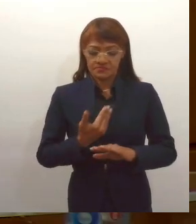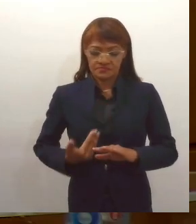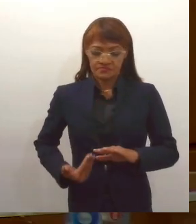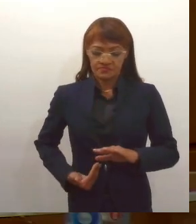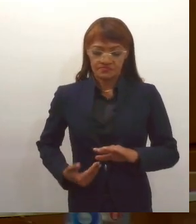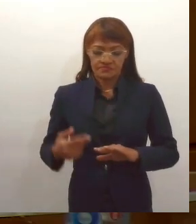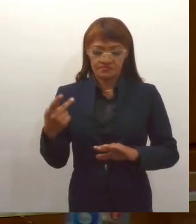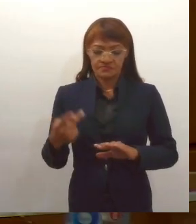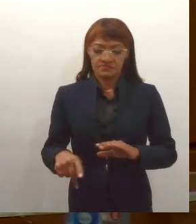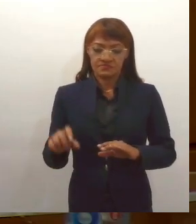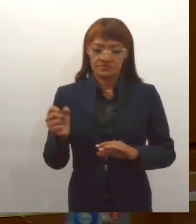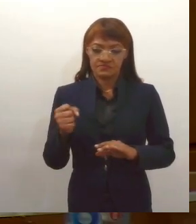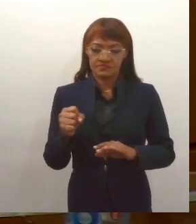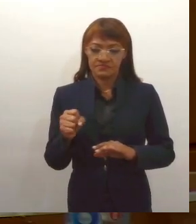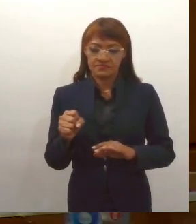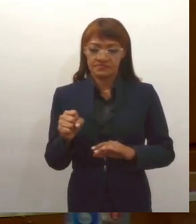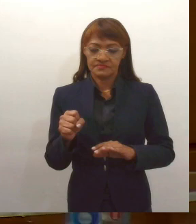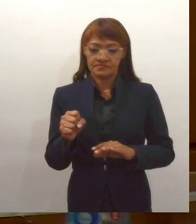entrega